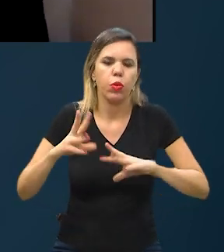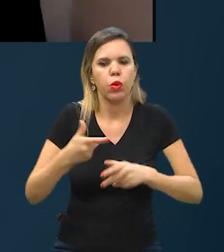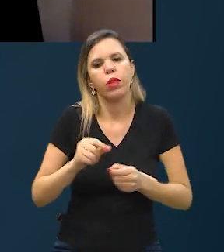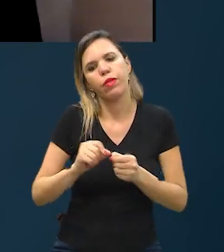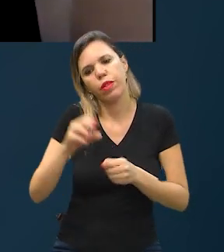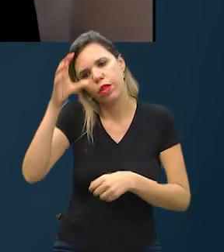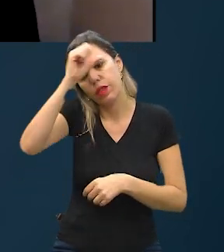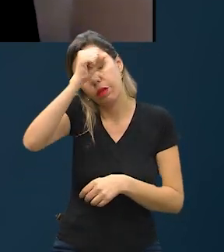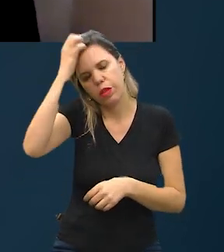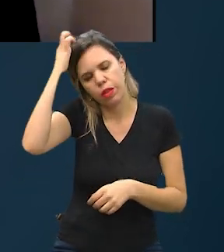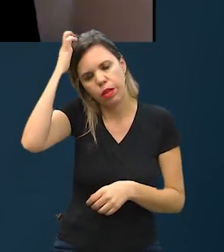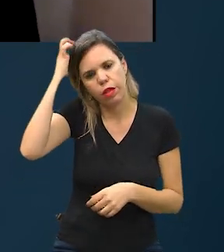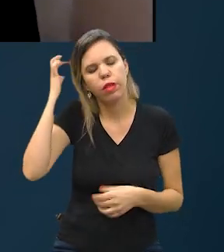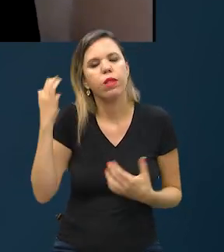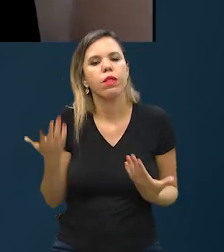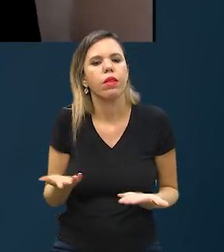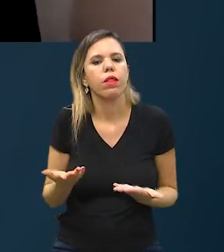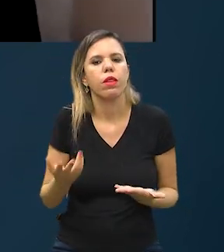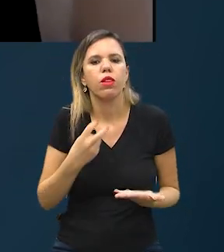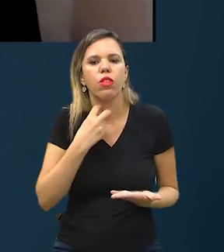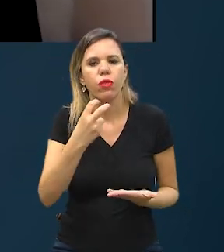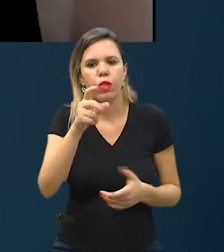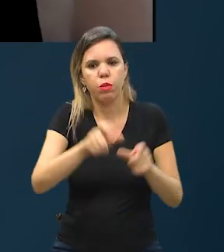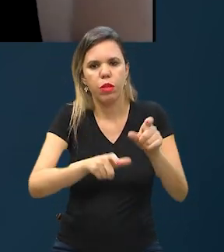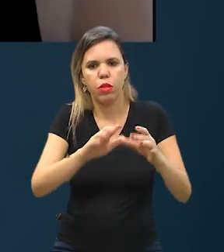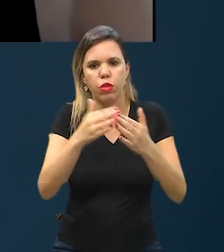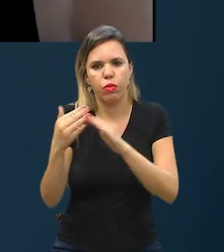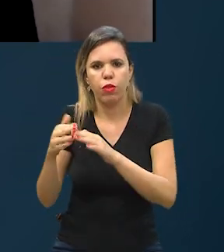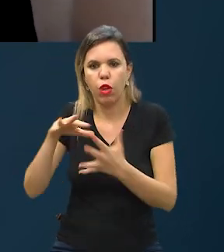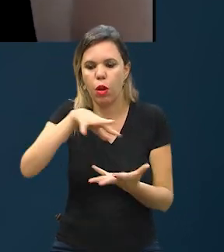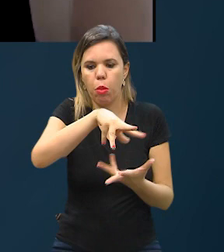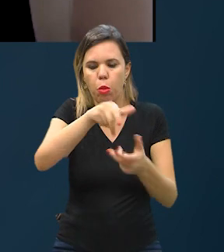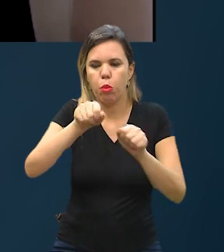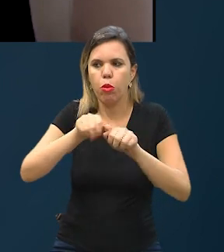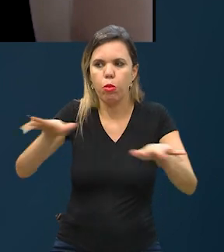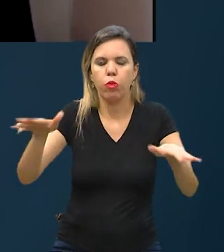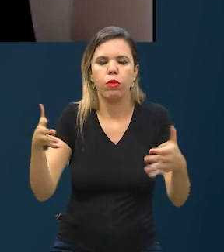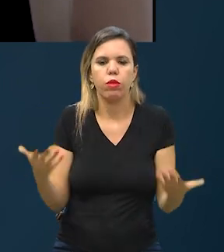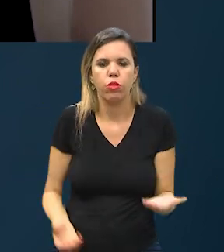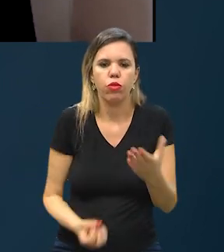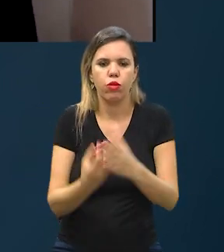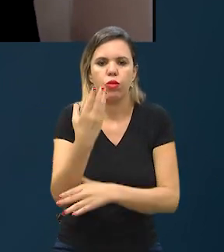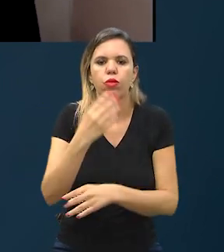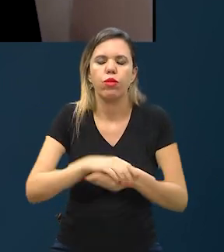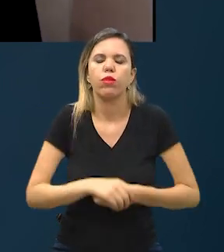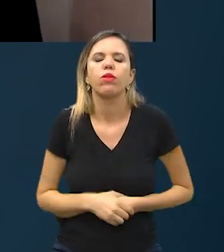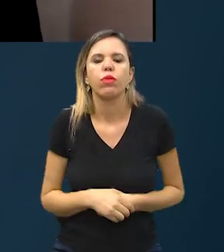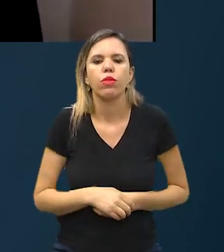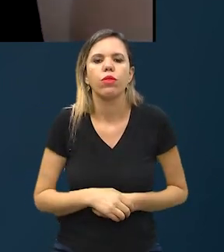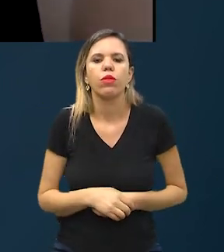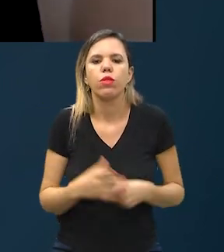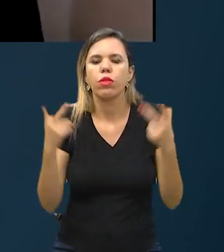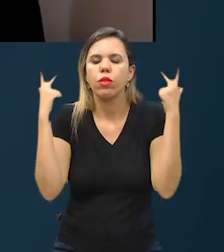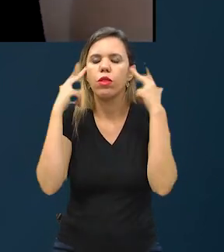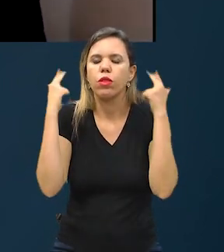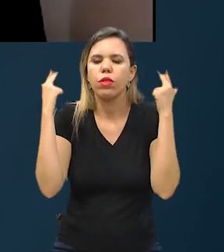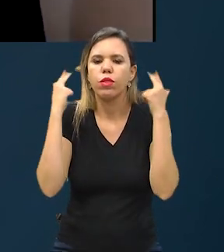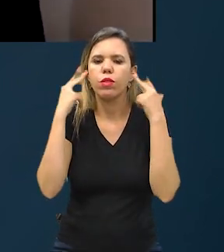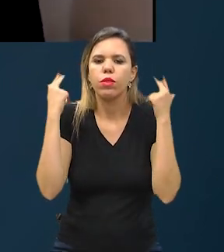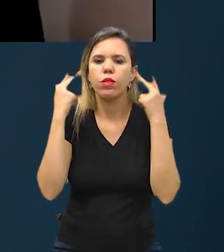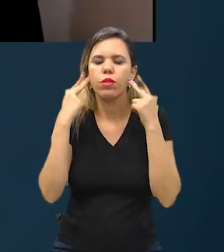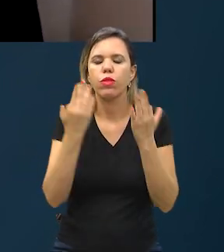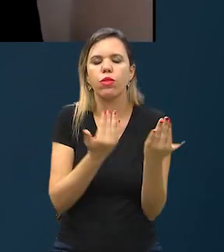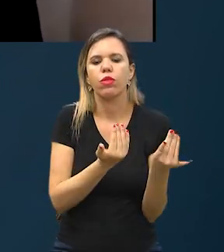a gente estava aprendendo e dando a voz da quebrada para o mundo. Então foi aí que surgiu, bem orgânico, assim,